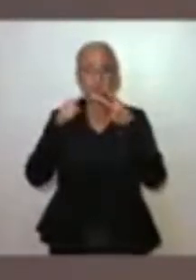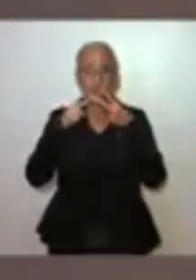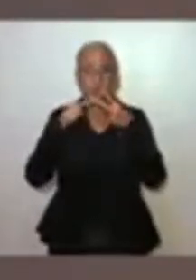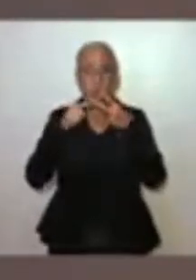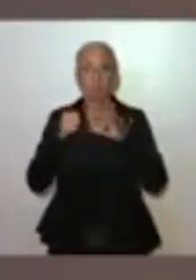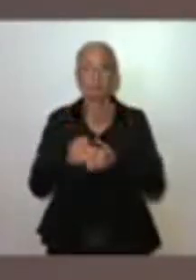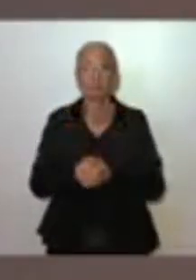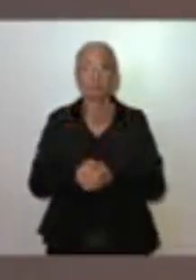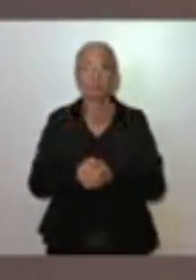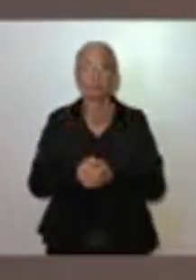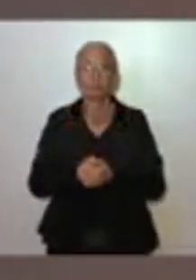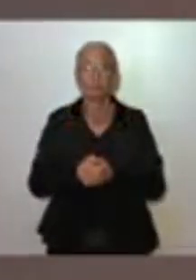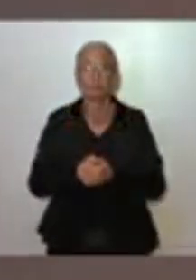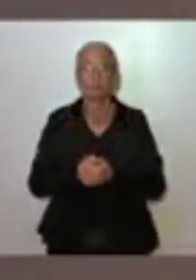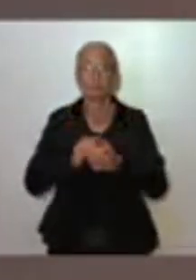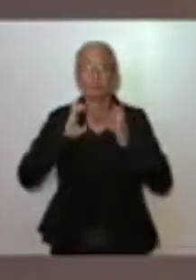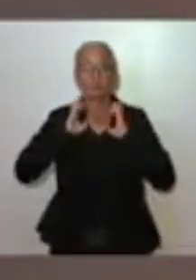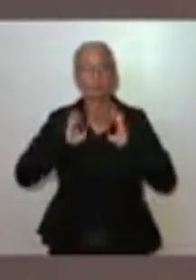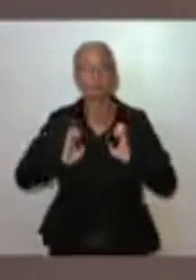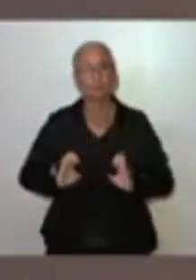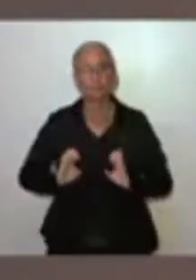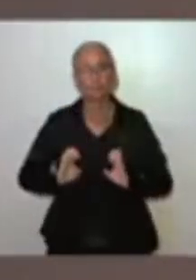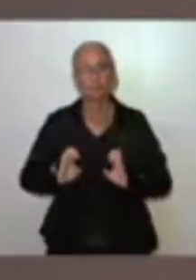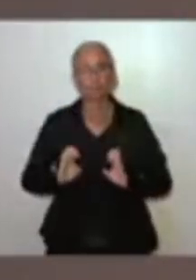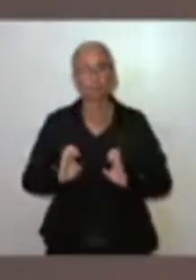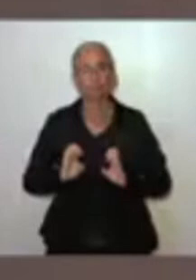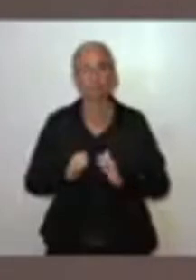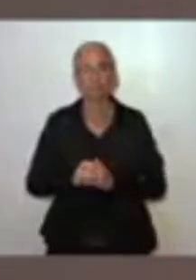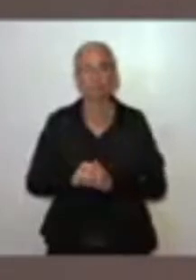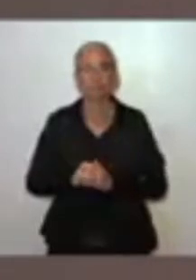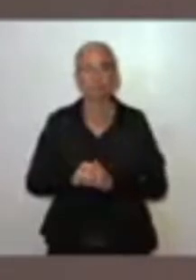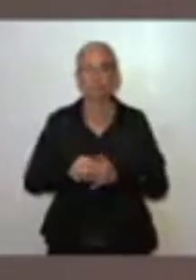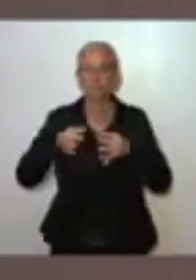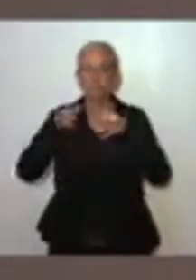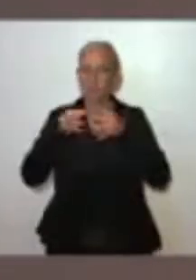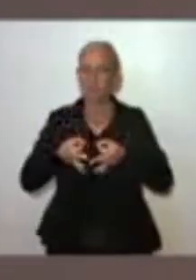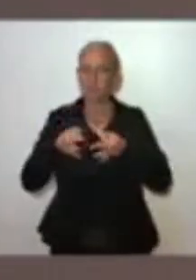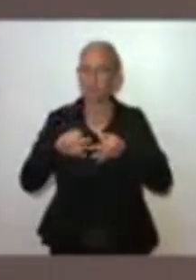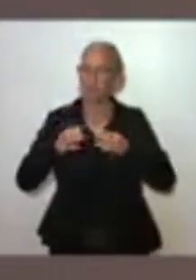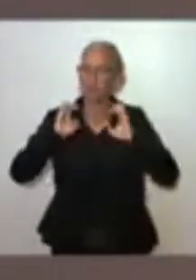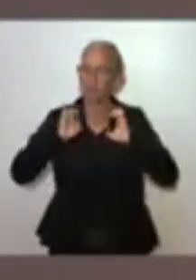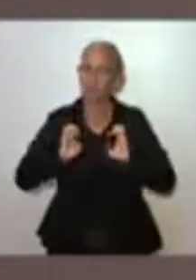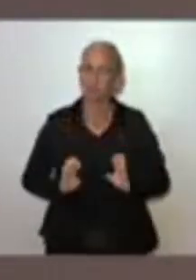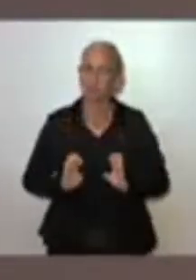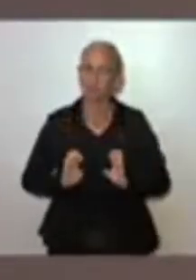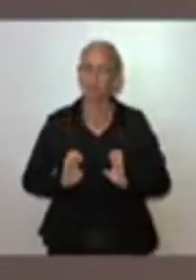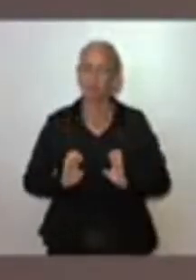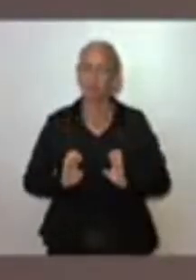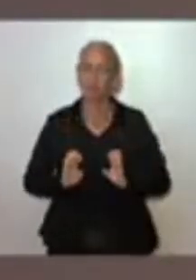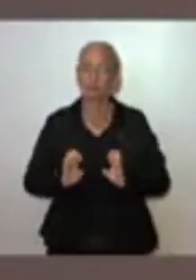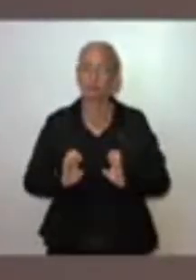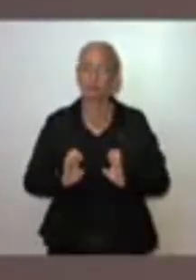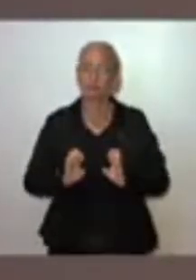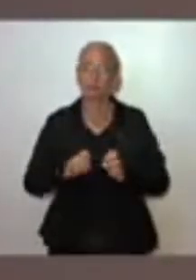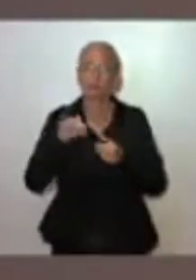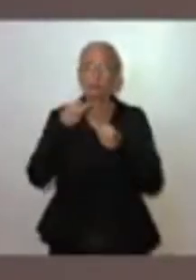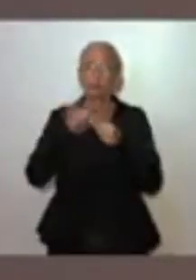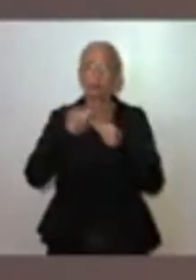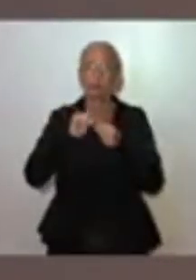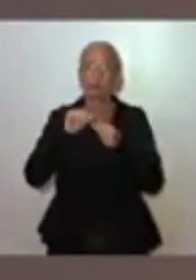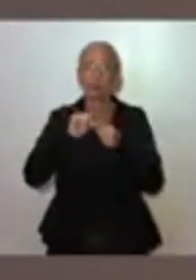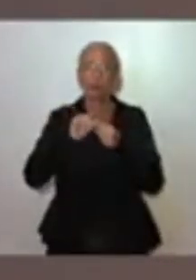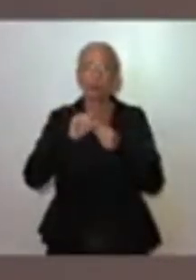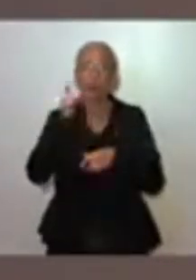tenho integridade seja um corretos e honestos não passem os